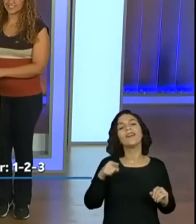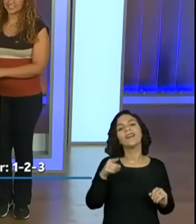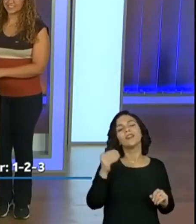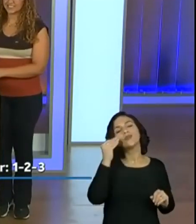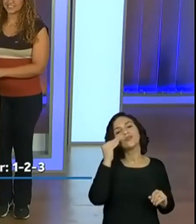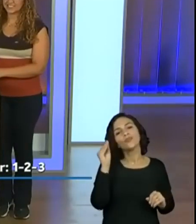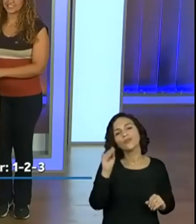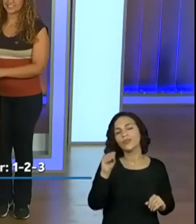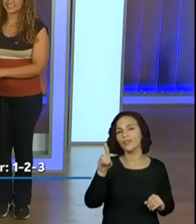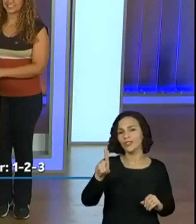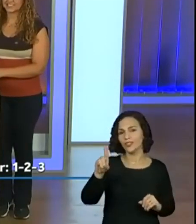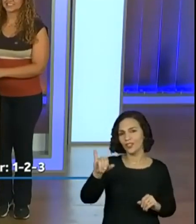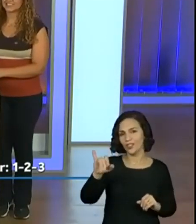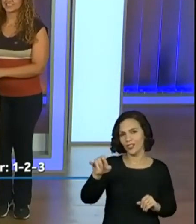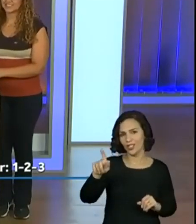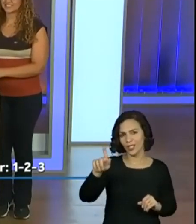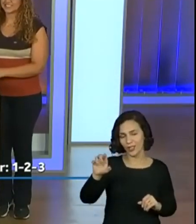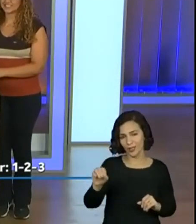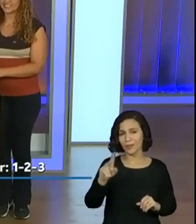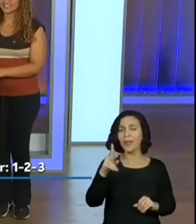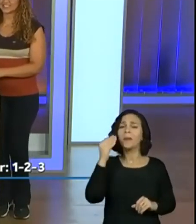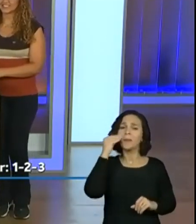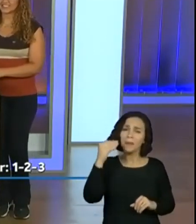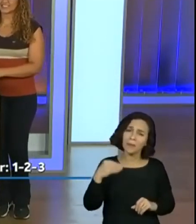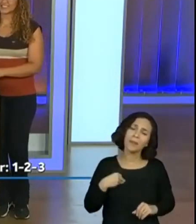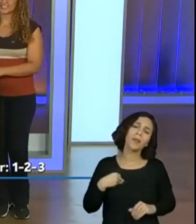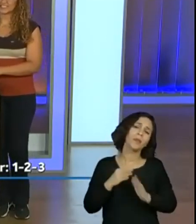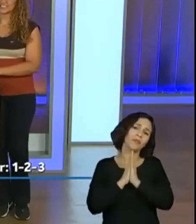Diego, para a professora dele. Ontem ele me mandou, manda um